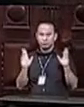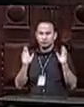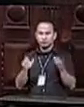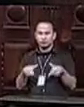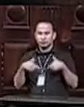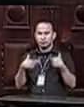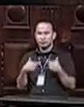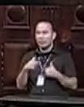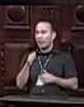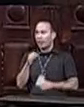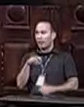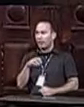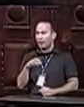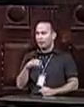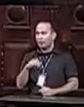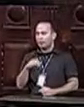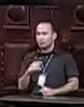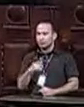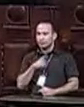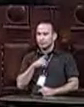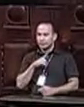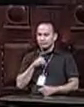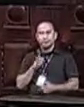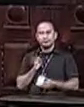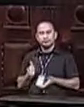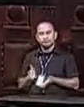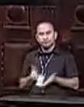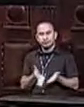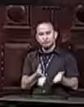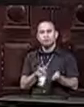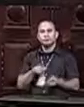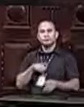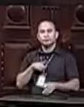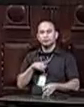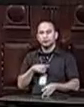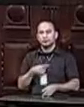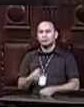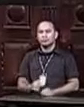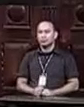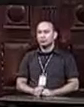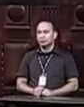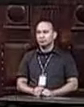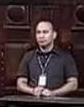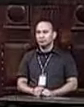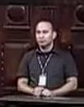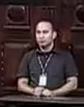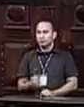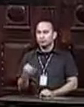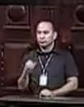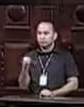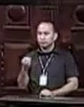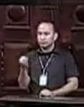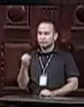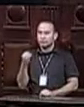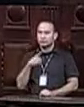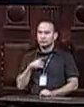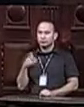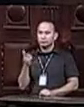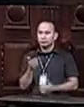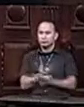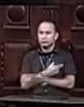Alerj deve ter de incentivo, de apoio, de sensibilidade para com um setor tão importante da economia do nosso